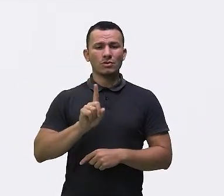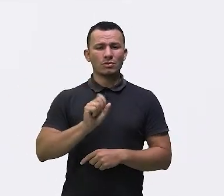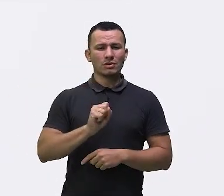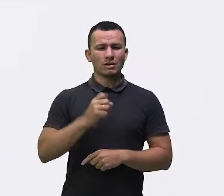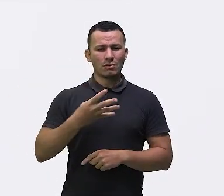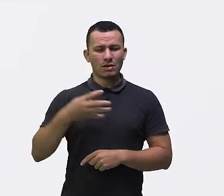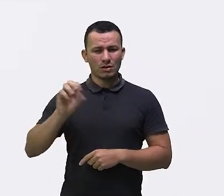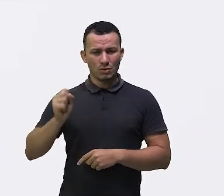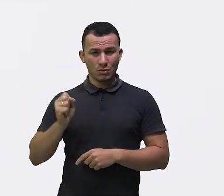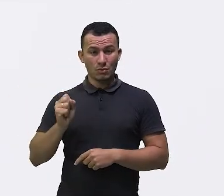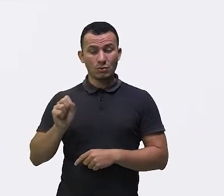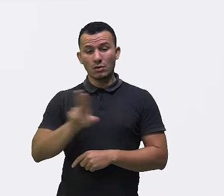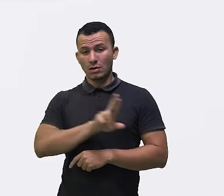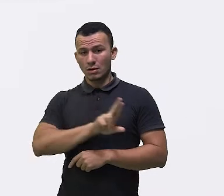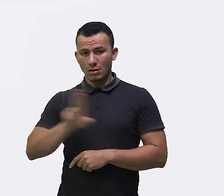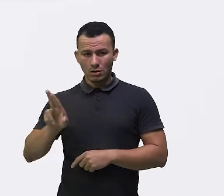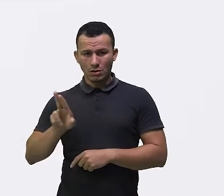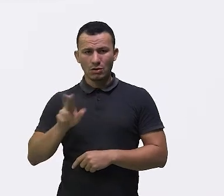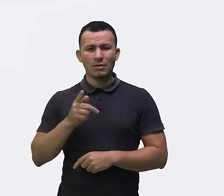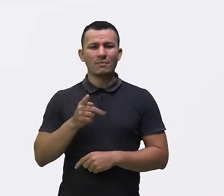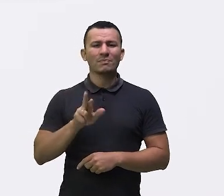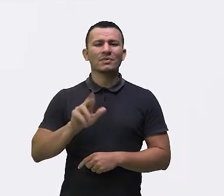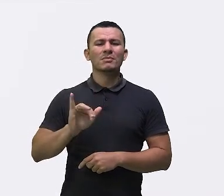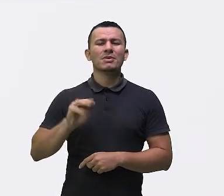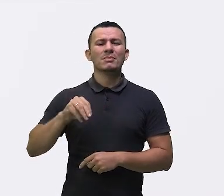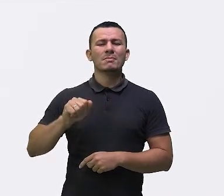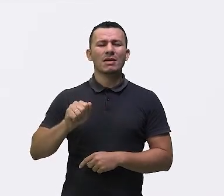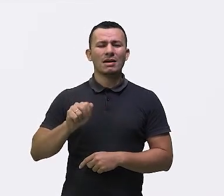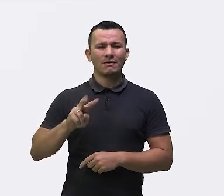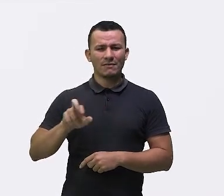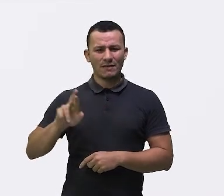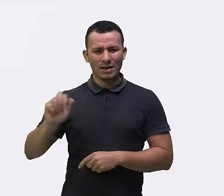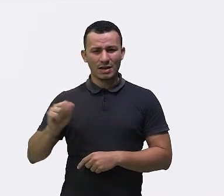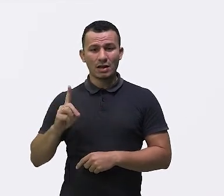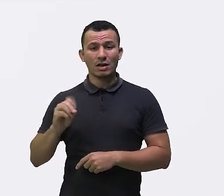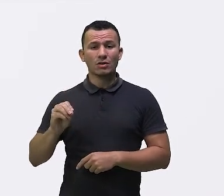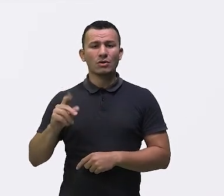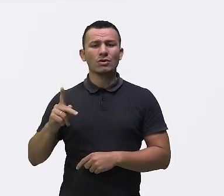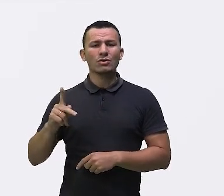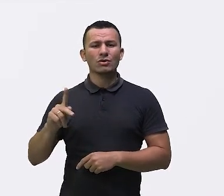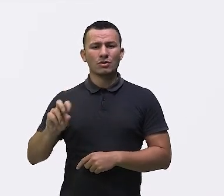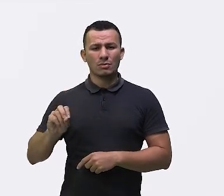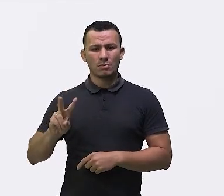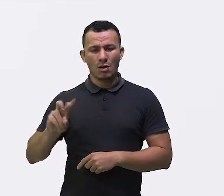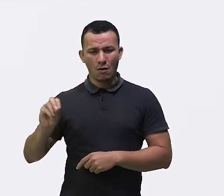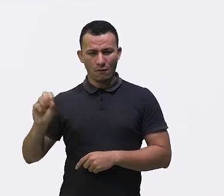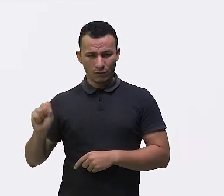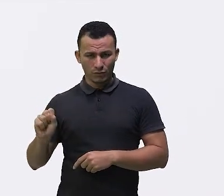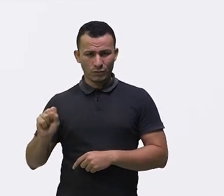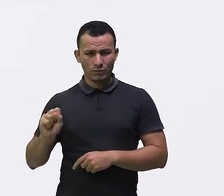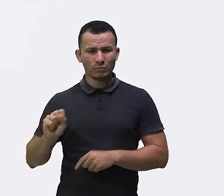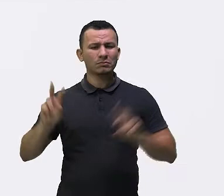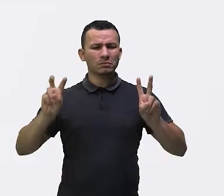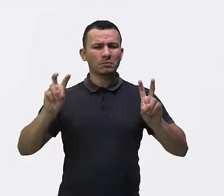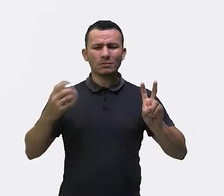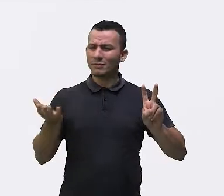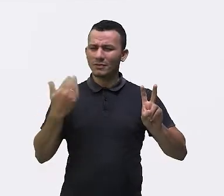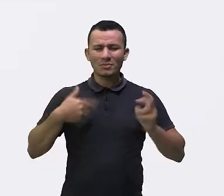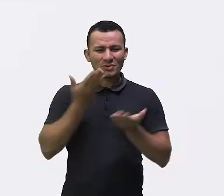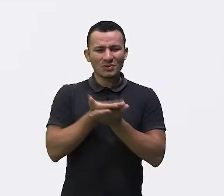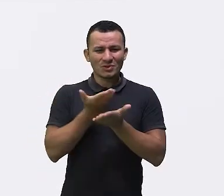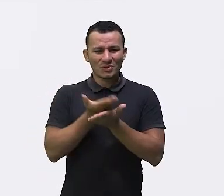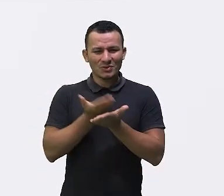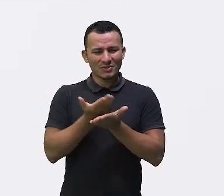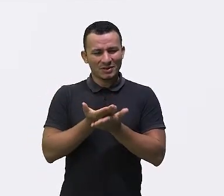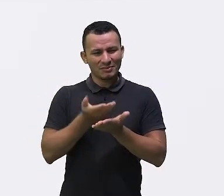1848, a chamada Primavera dos Povos. Vamos conhecer um pouquinho mais sobre a obra de Karl Marx e o